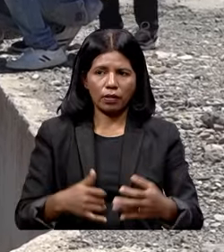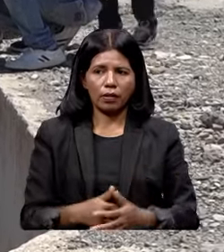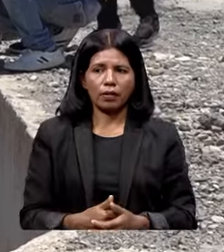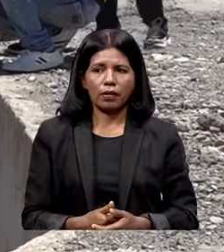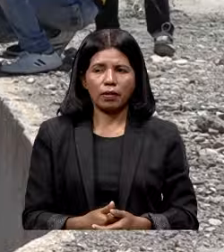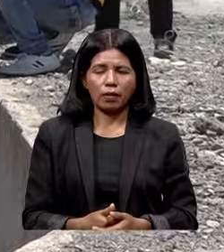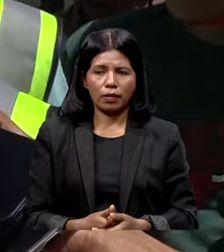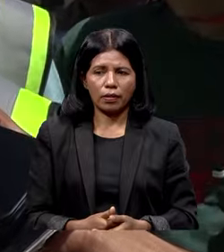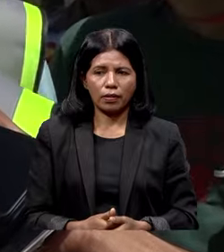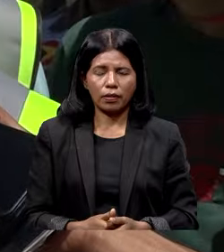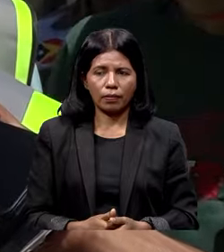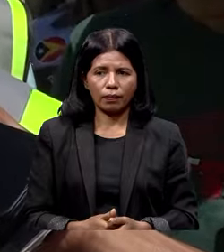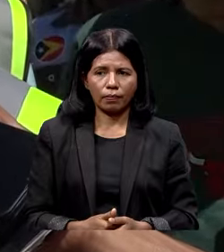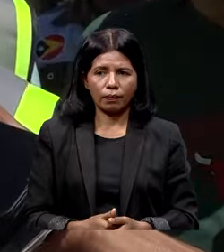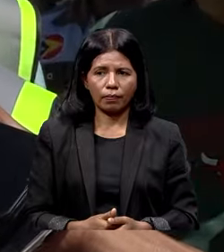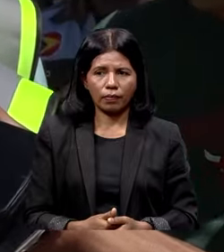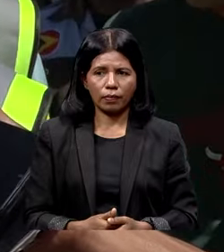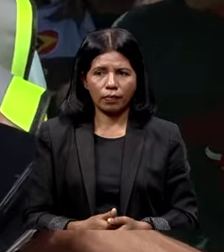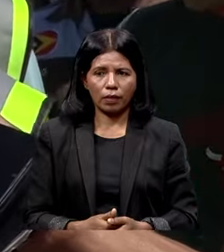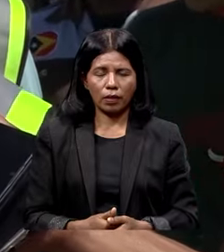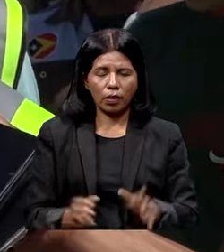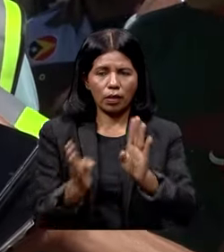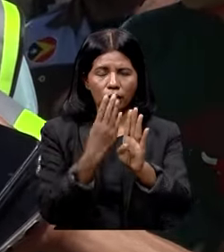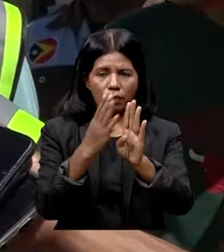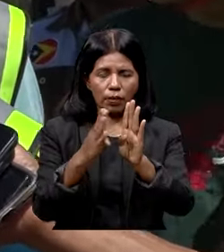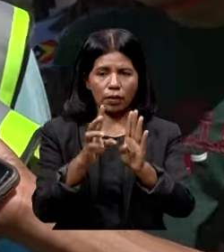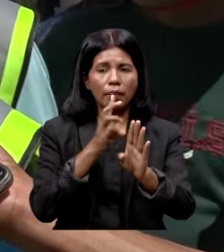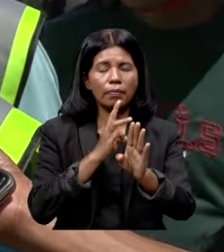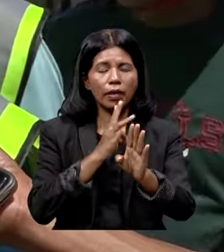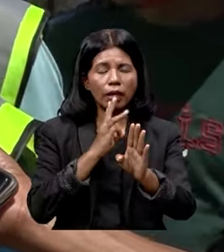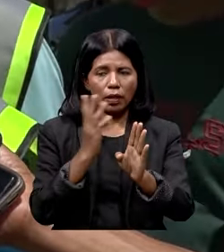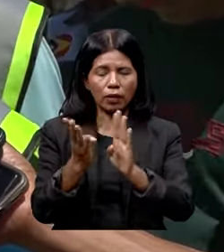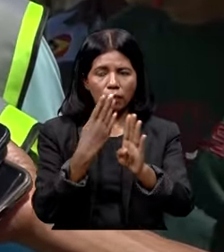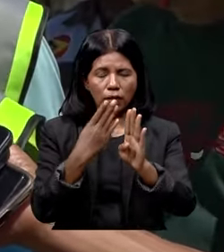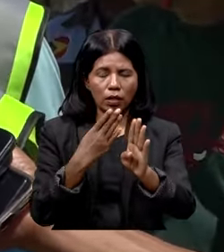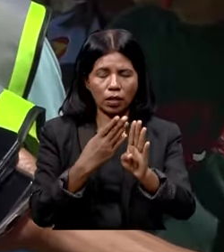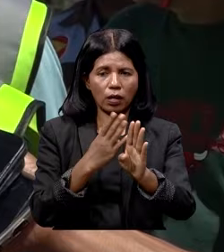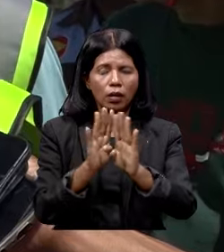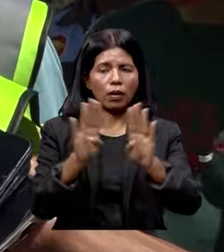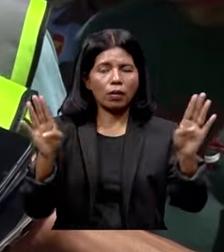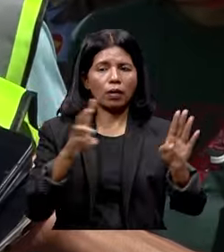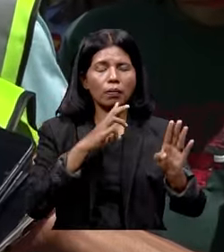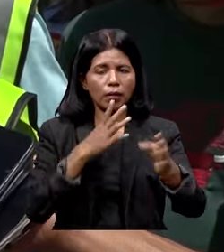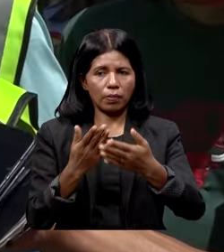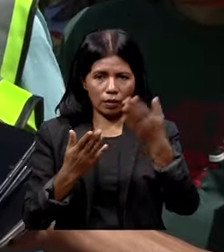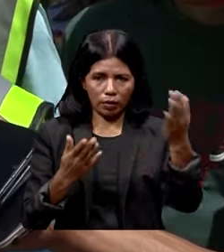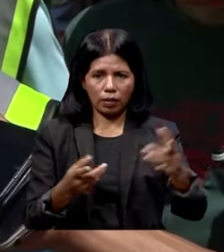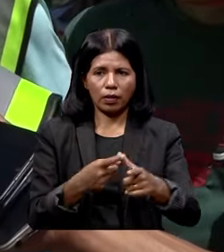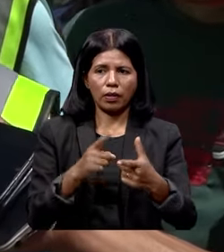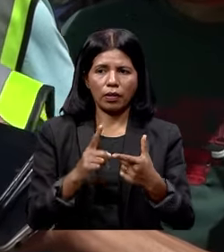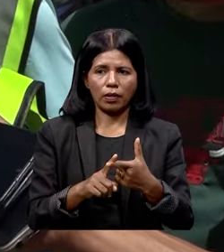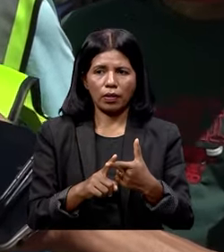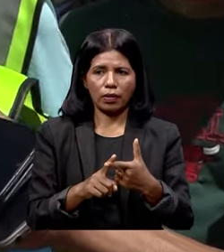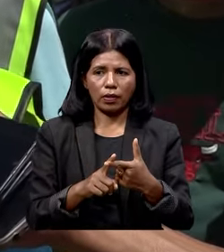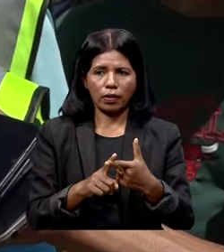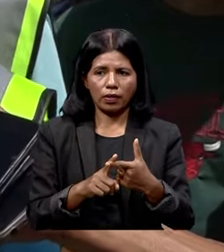ni sistema ne ni ni odamatan mohudi loke be ba hena bane y ne